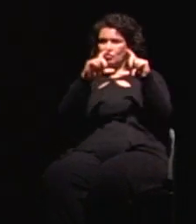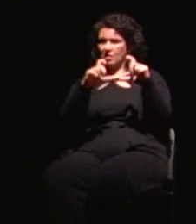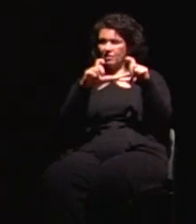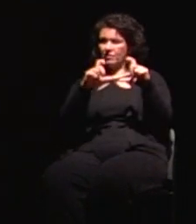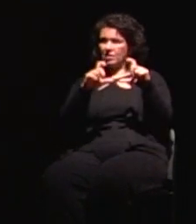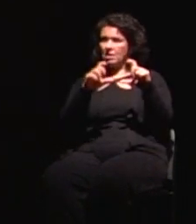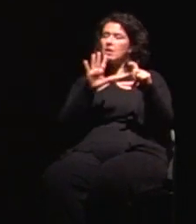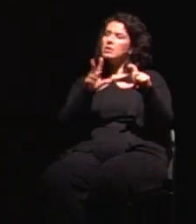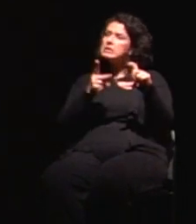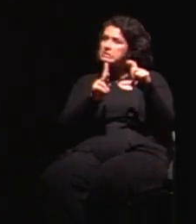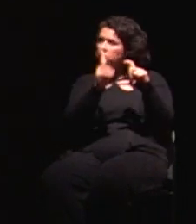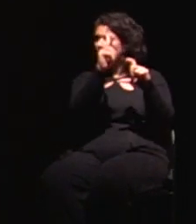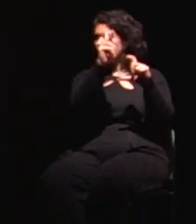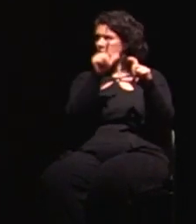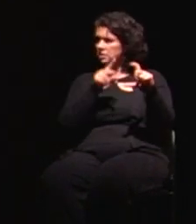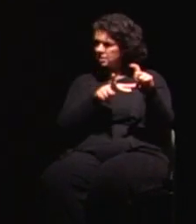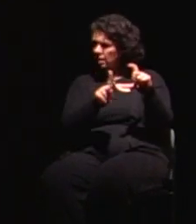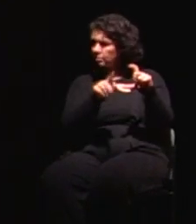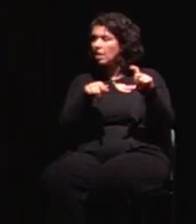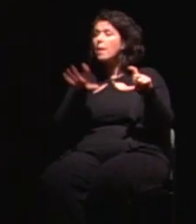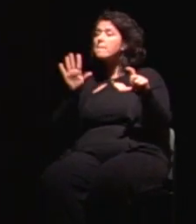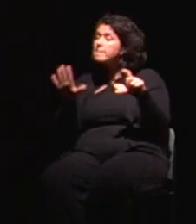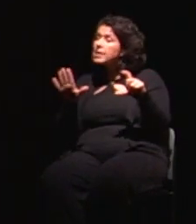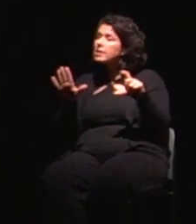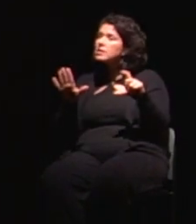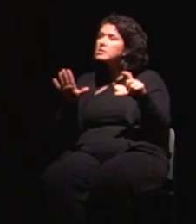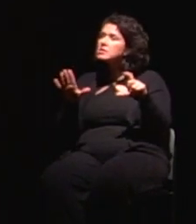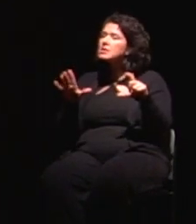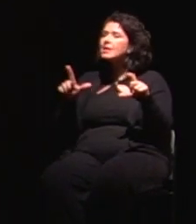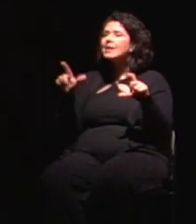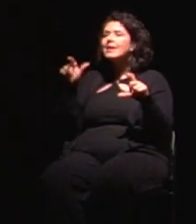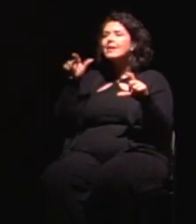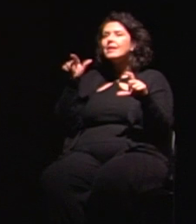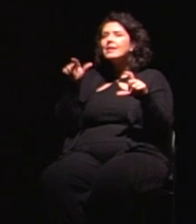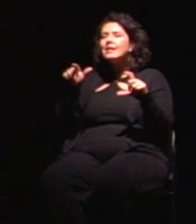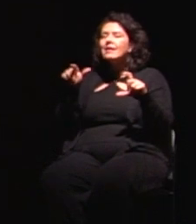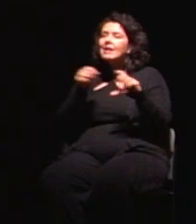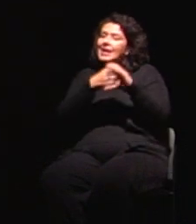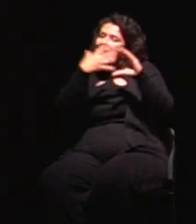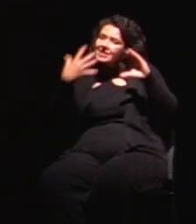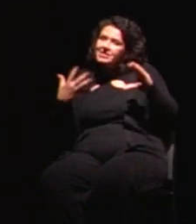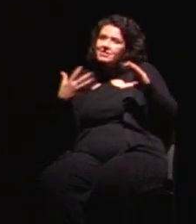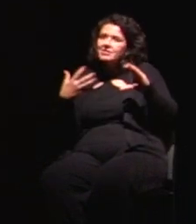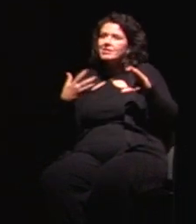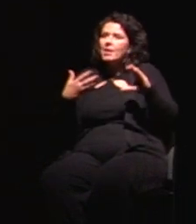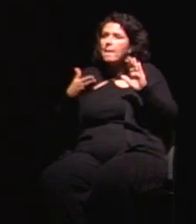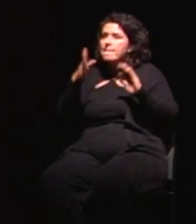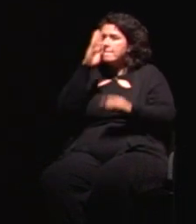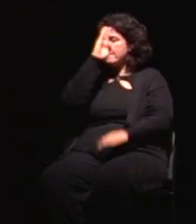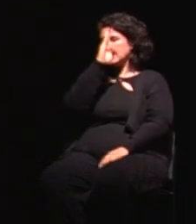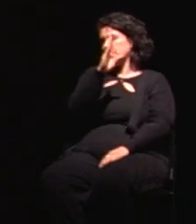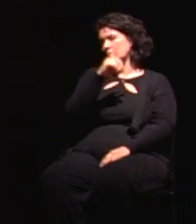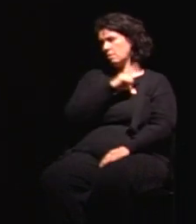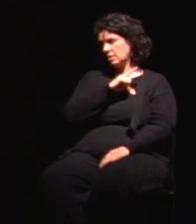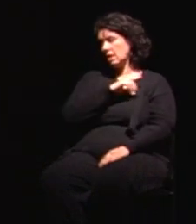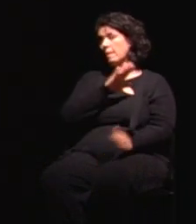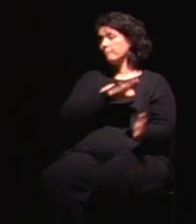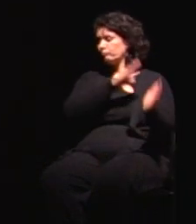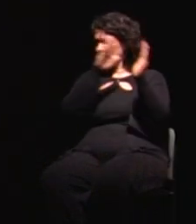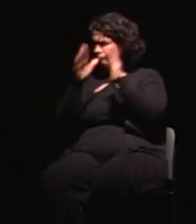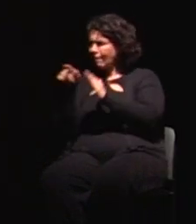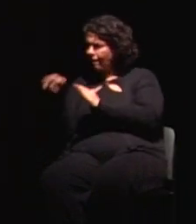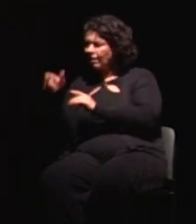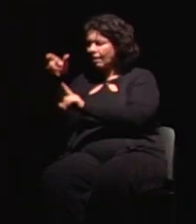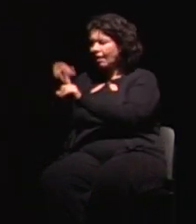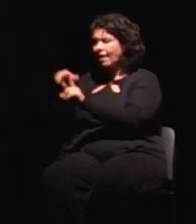uma valoração da fotografia muito por esse caráter, né, heróico. E Stefania,